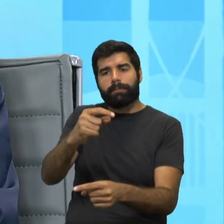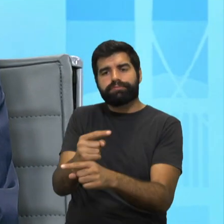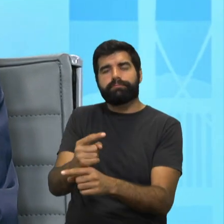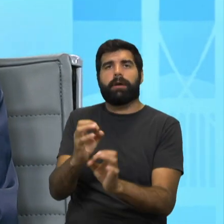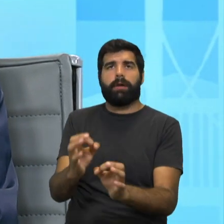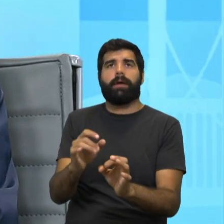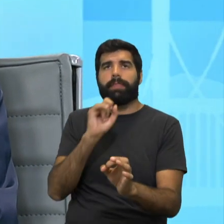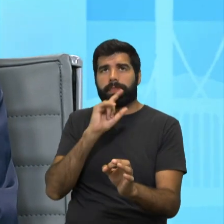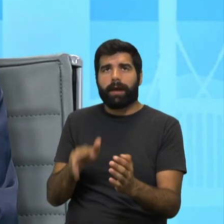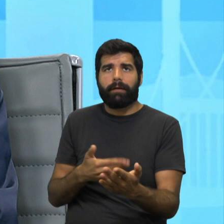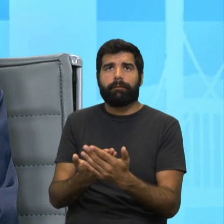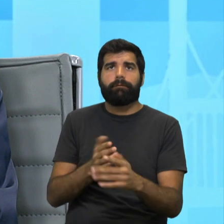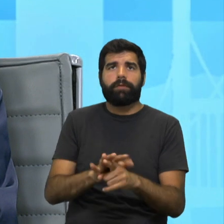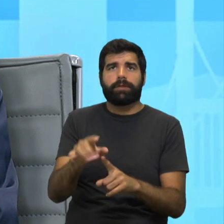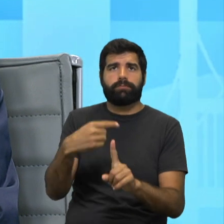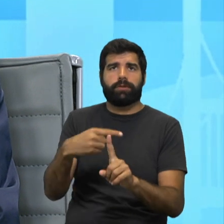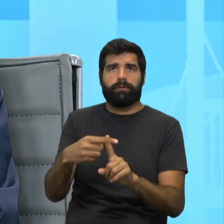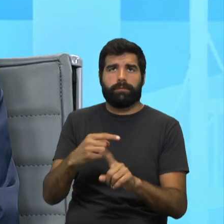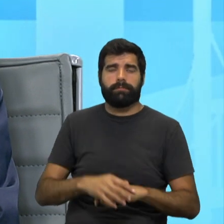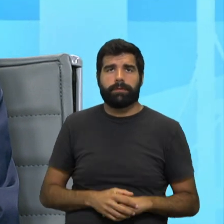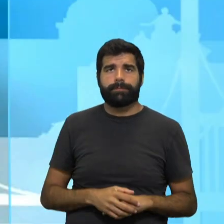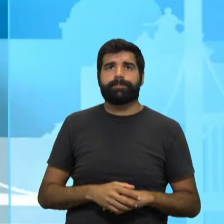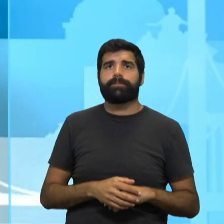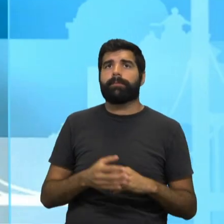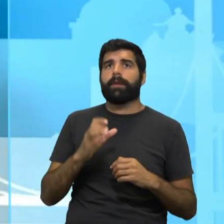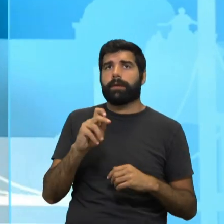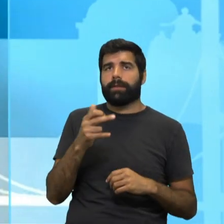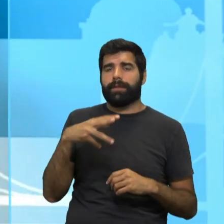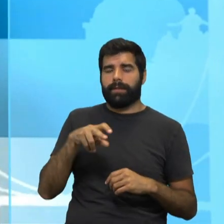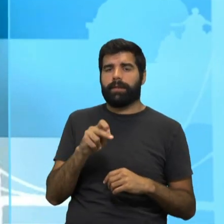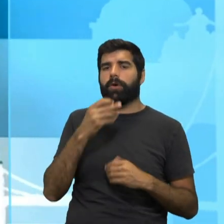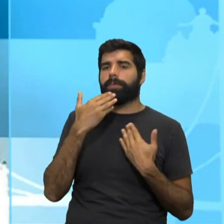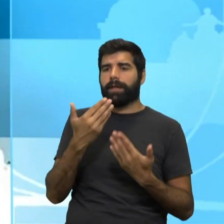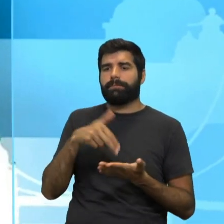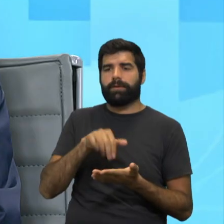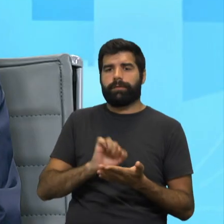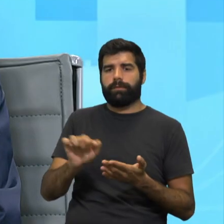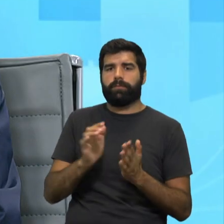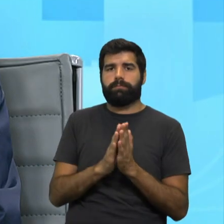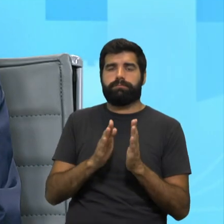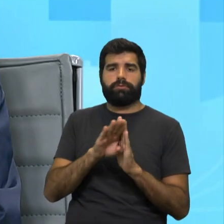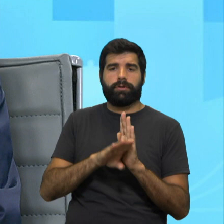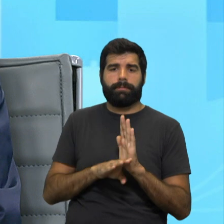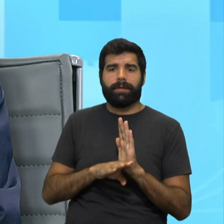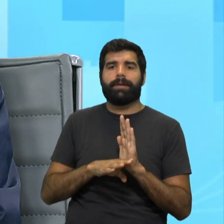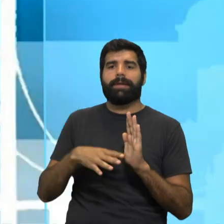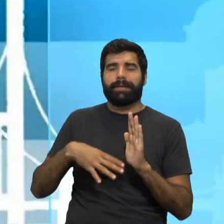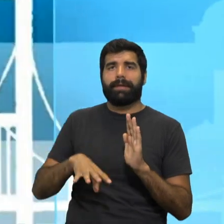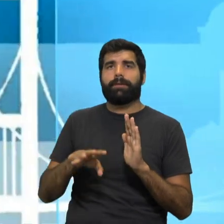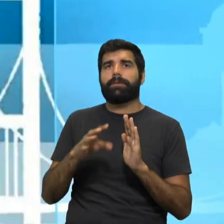positivo nas comunidades que são perseguidas no mundo. Catarina Martins Betancourt, agradeço ter estado aqui no programa Eclésia e adiantar esses dados